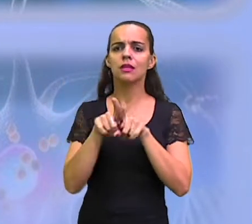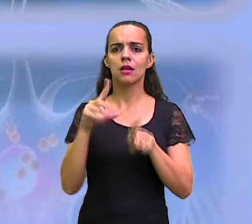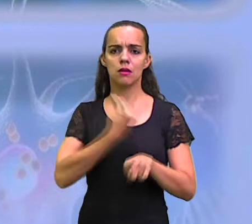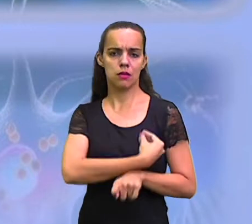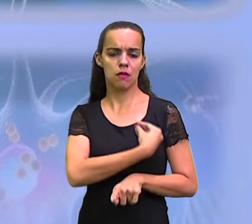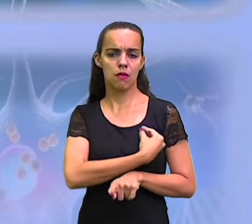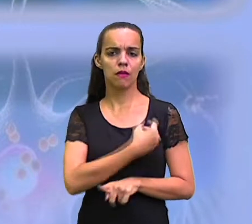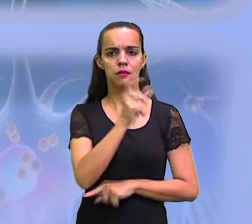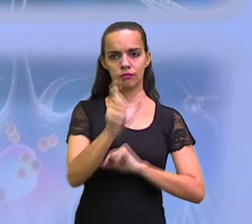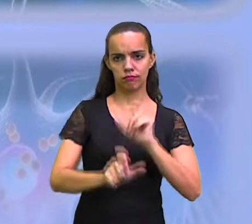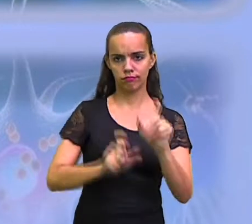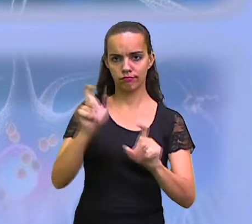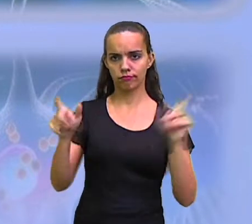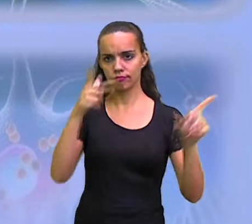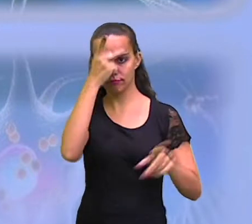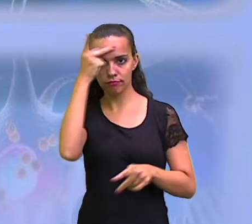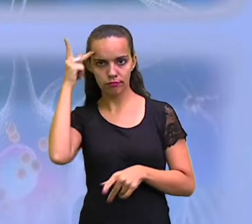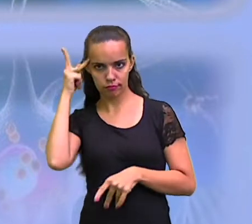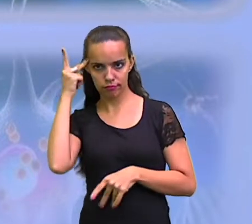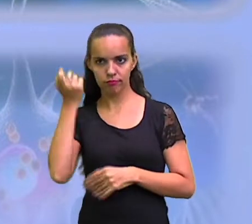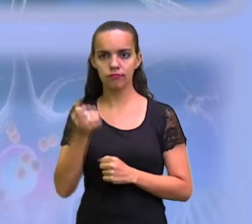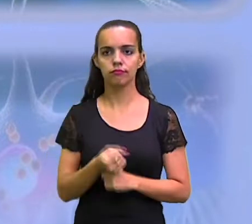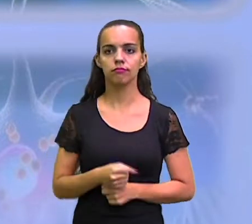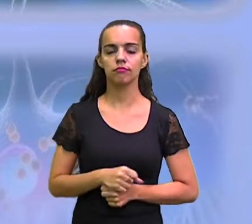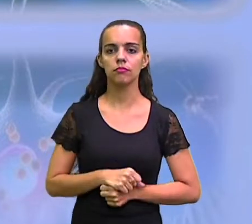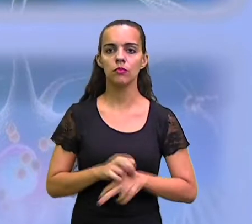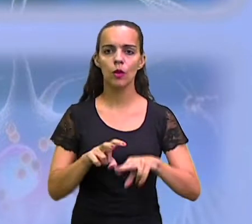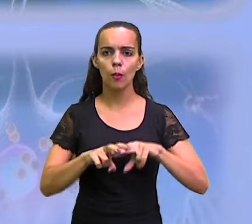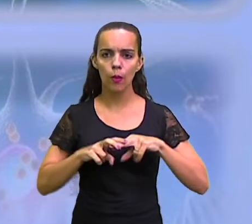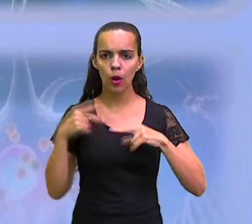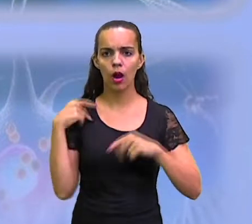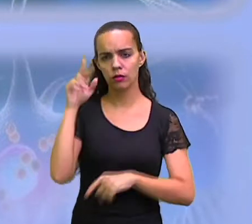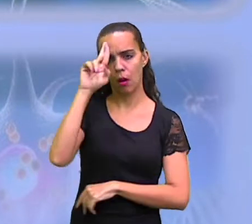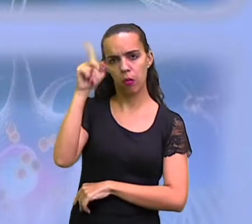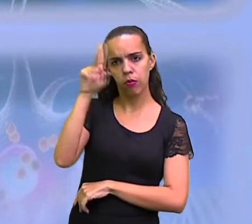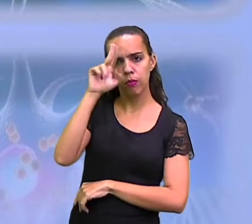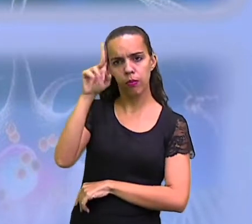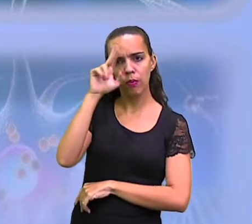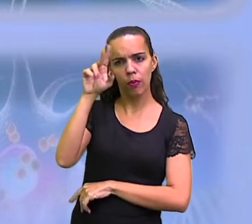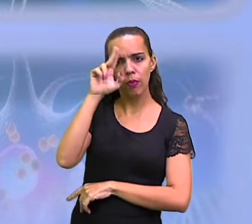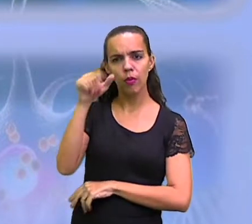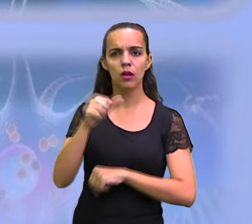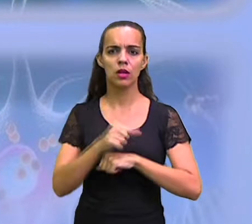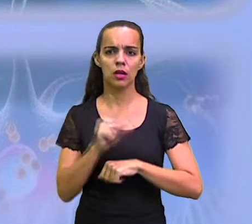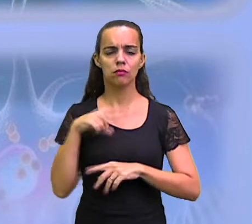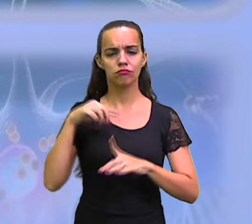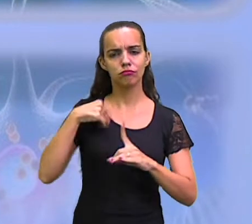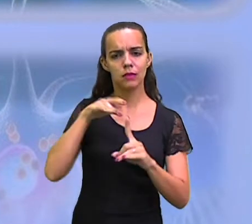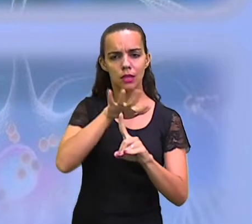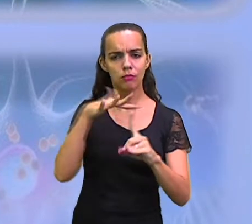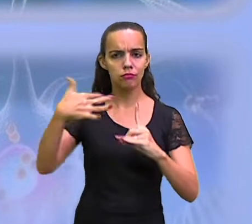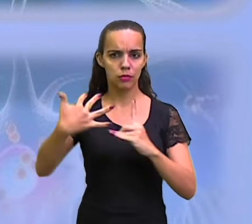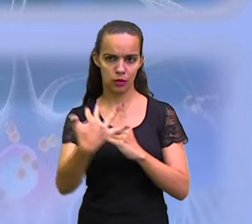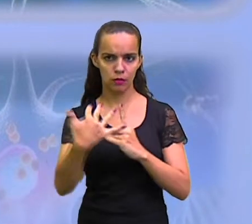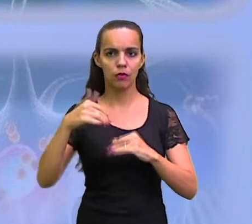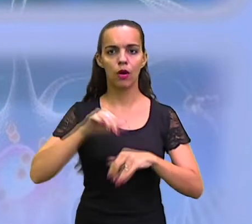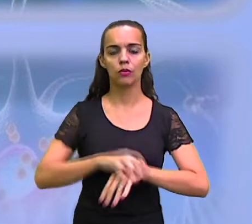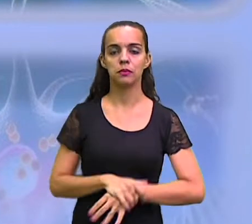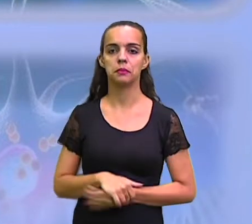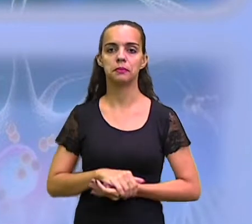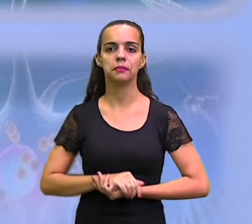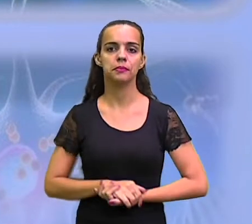vida das pessoas que são portadoras e as pessoas que estão ao redor delas. Vamos